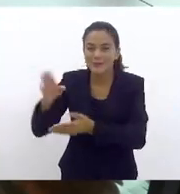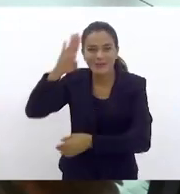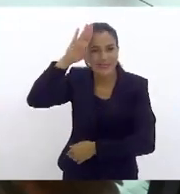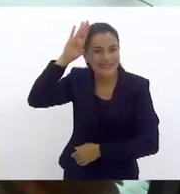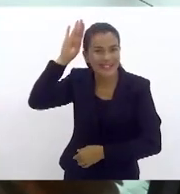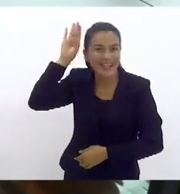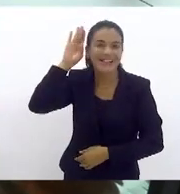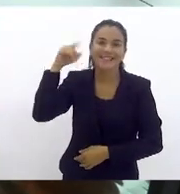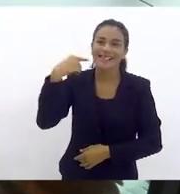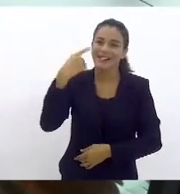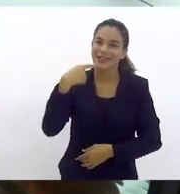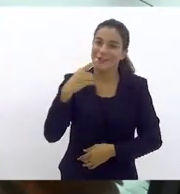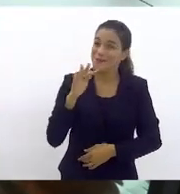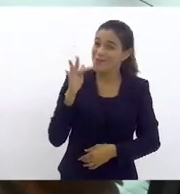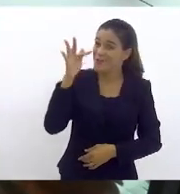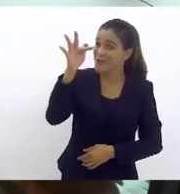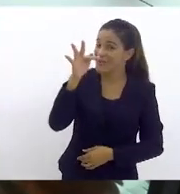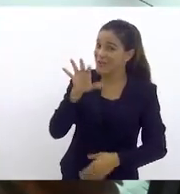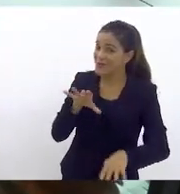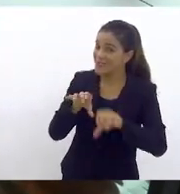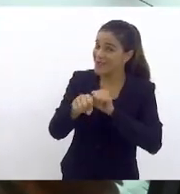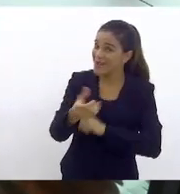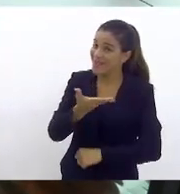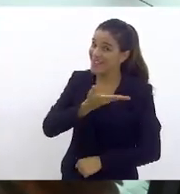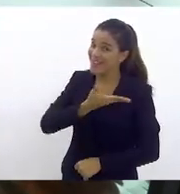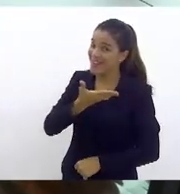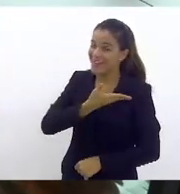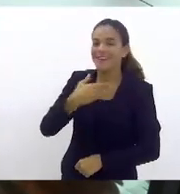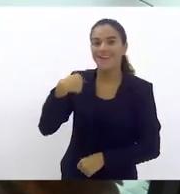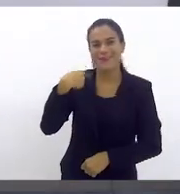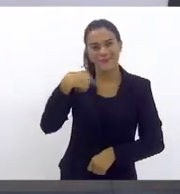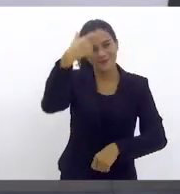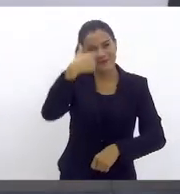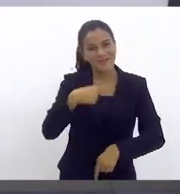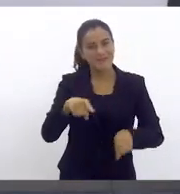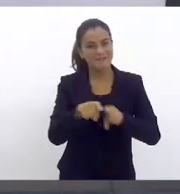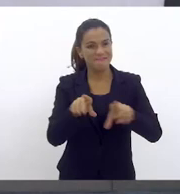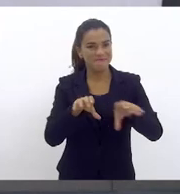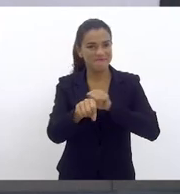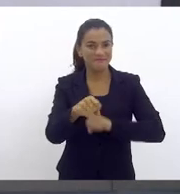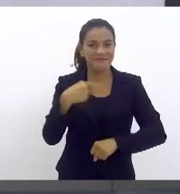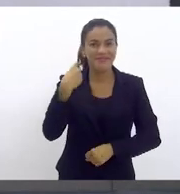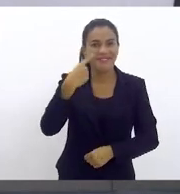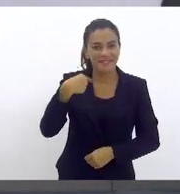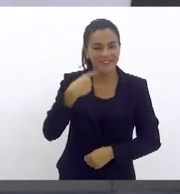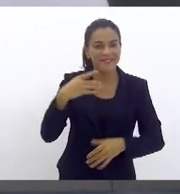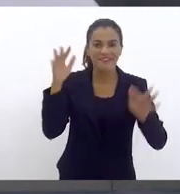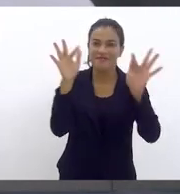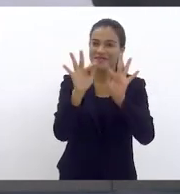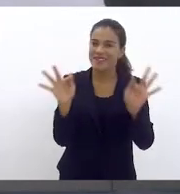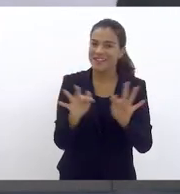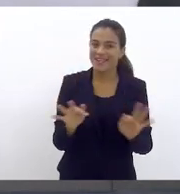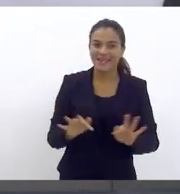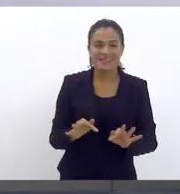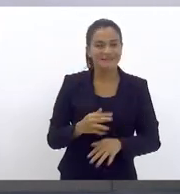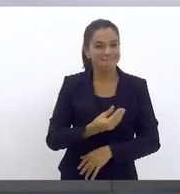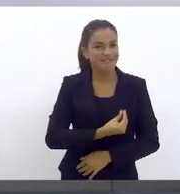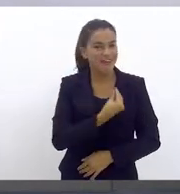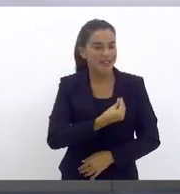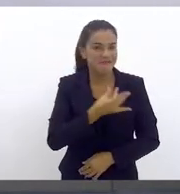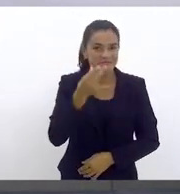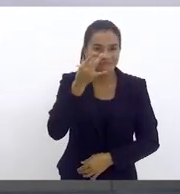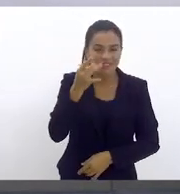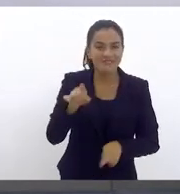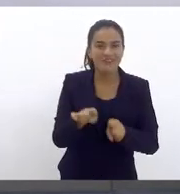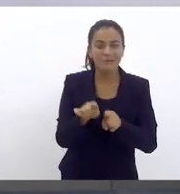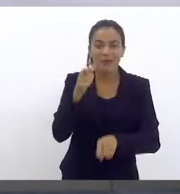meus futuros colegas porque também são advogada então fico muito feliz com a presença de vocês e o